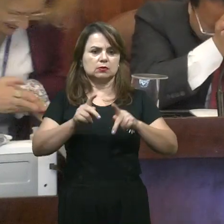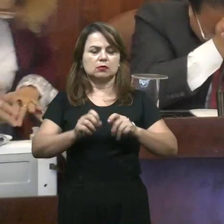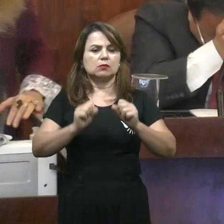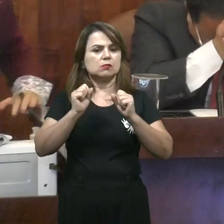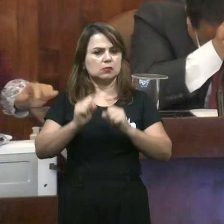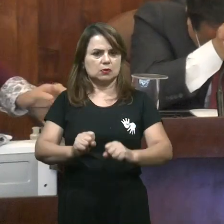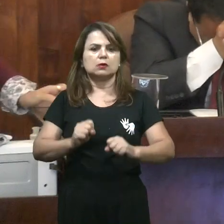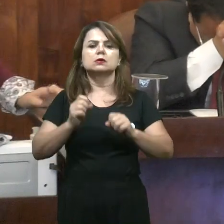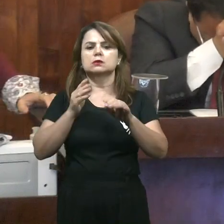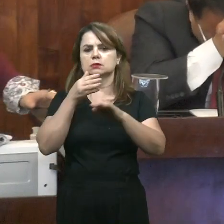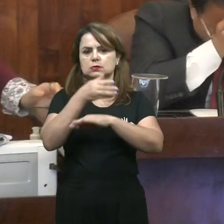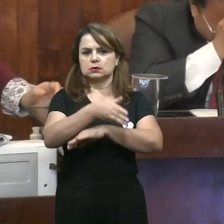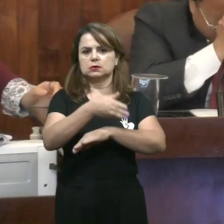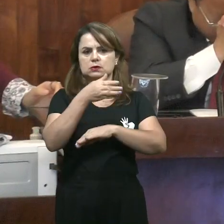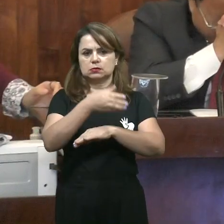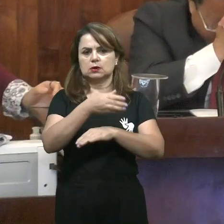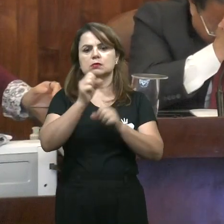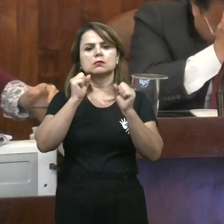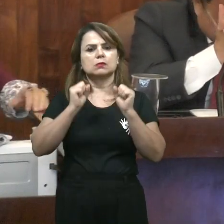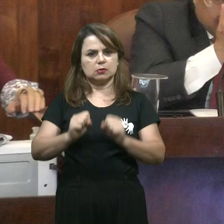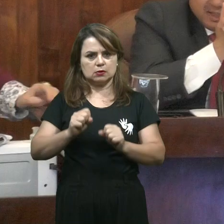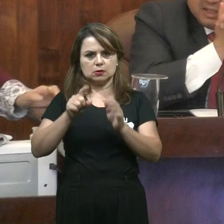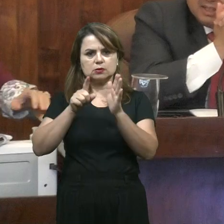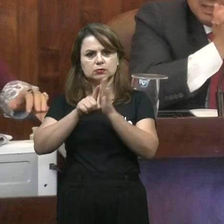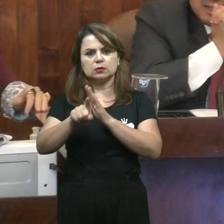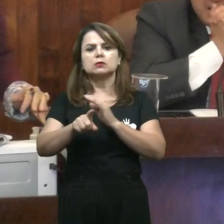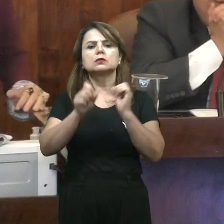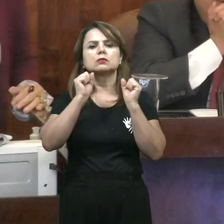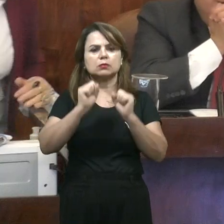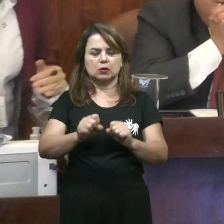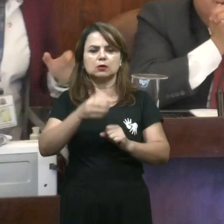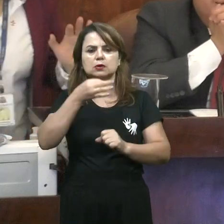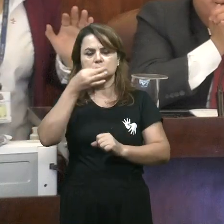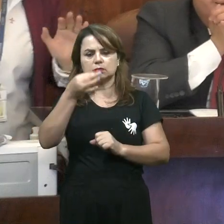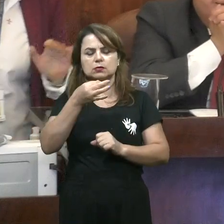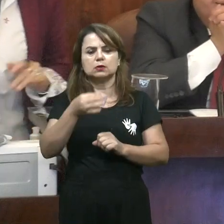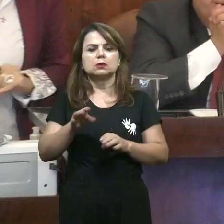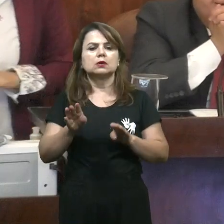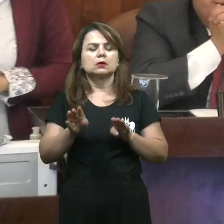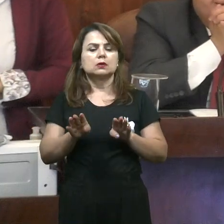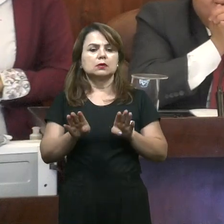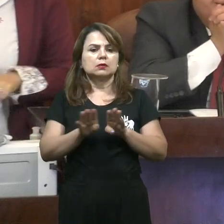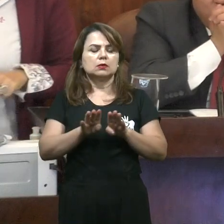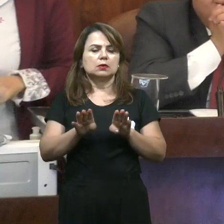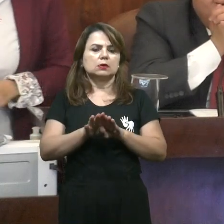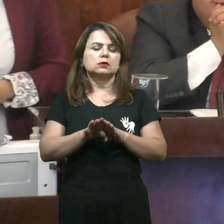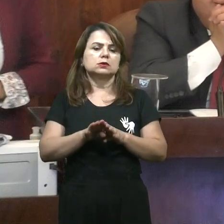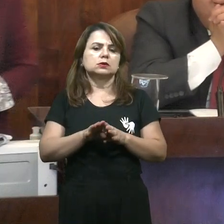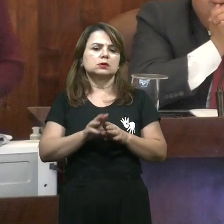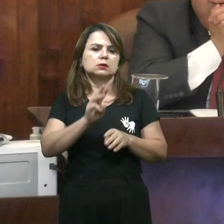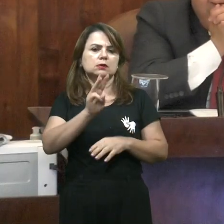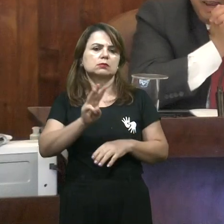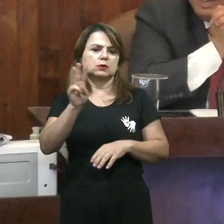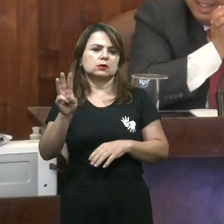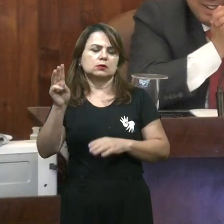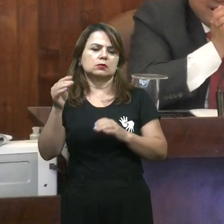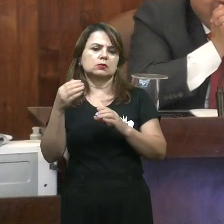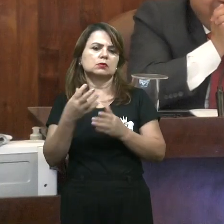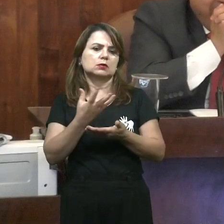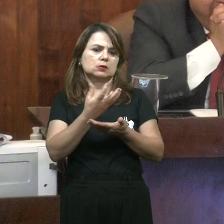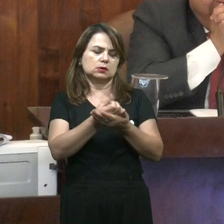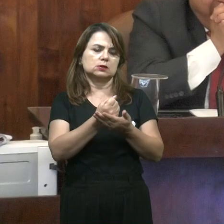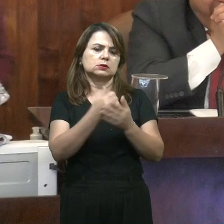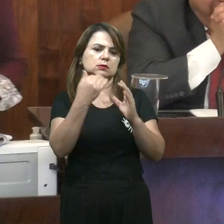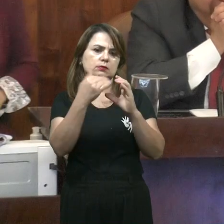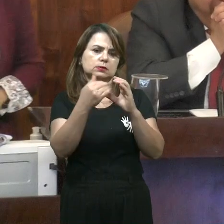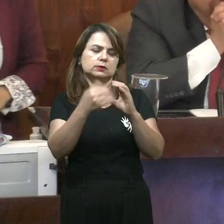garantida com as perguntas e sugestões através do e-mail da Câmara. Ficam também convocados os senhores vereadores